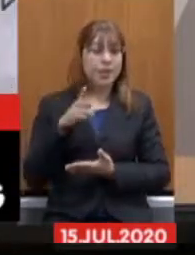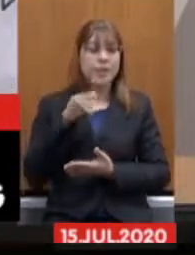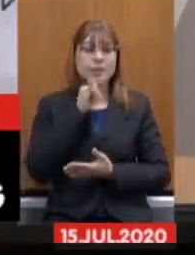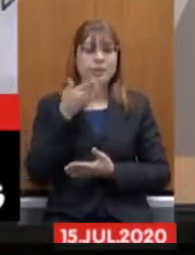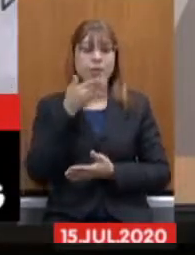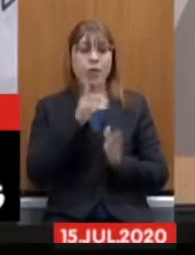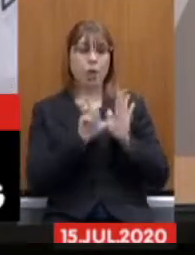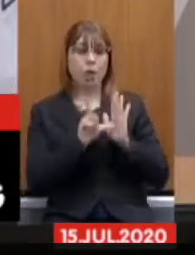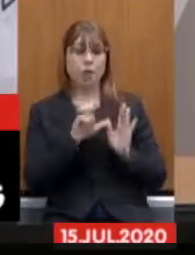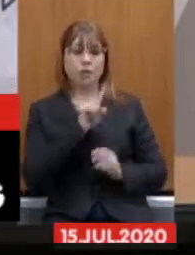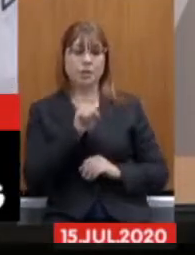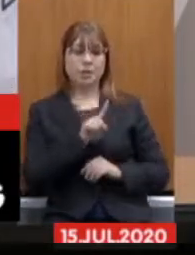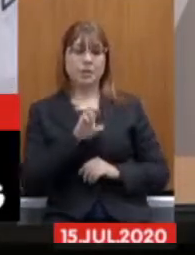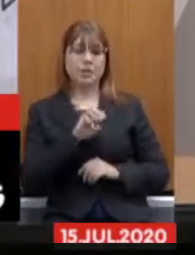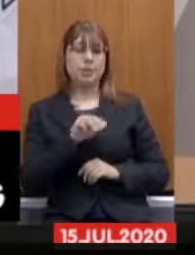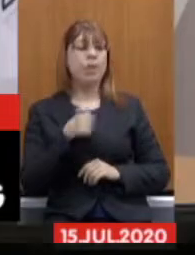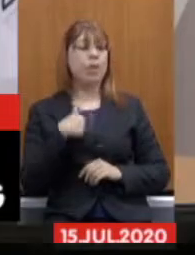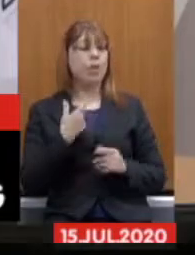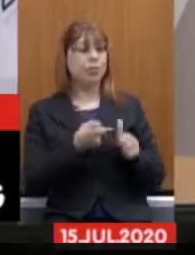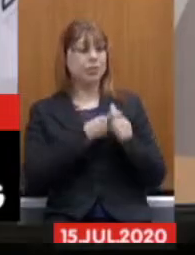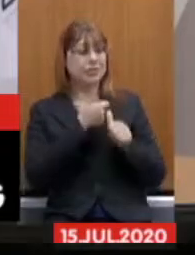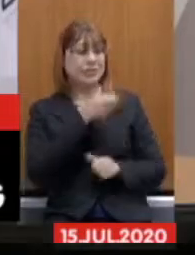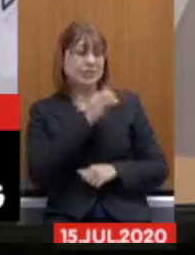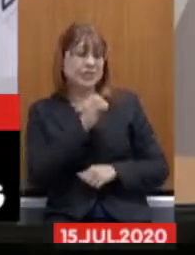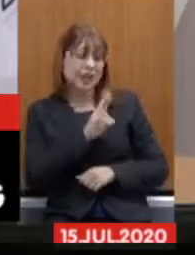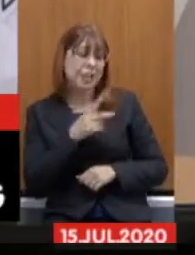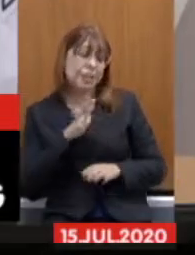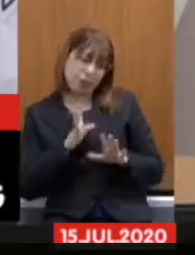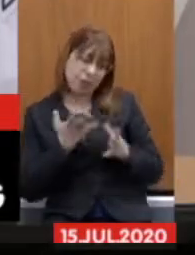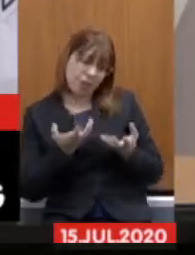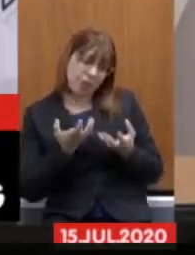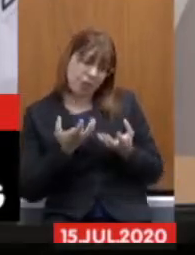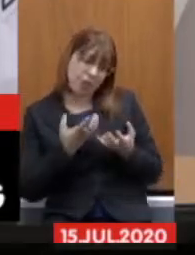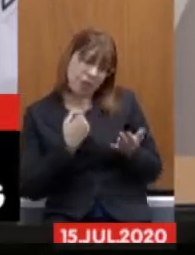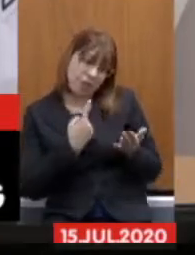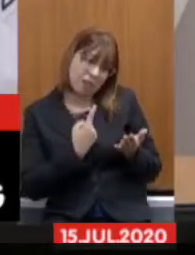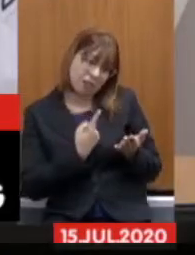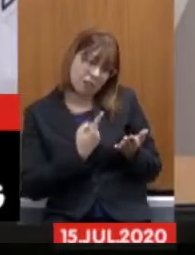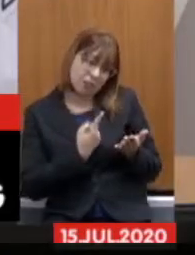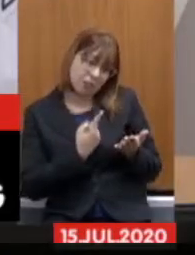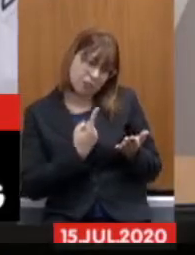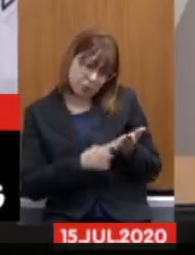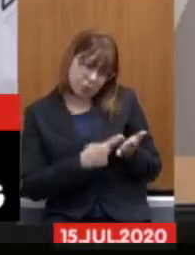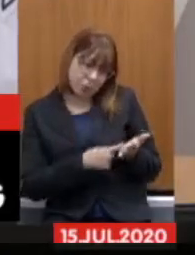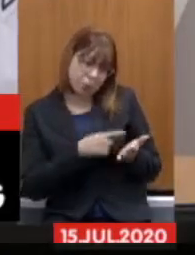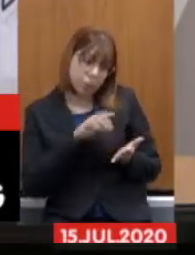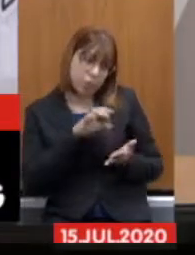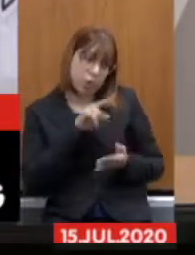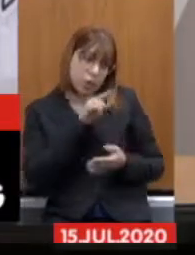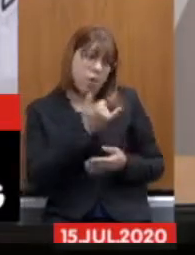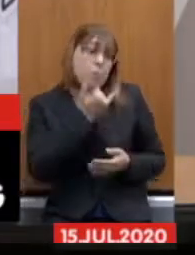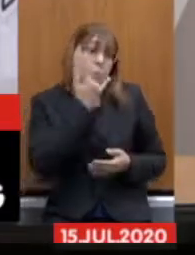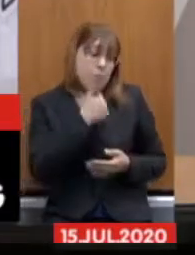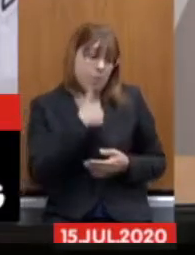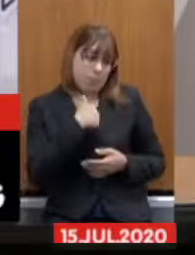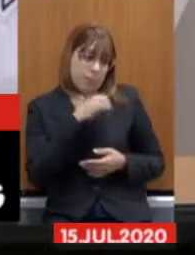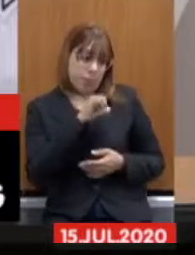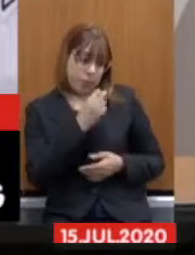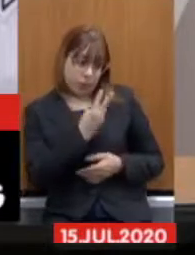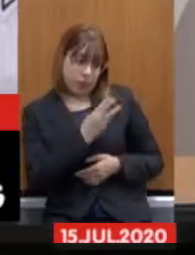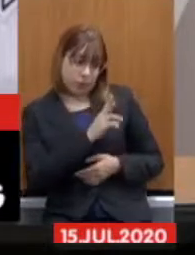na loja zema ela tá devendo sem reais aqui meu quer fazer uma curta você vai me perdoar 93 eu vou apagar esse sete até